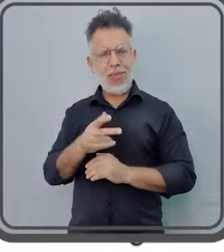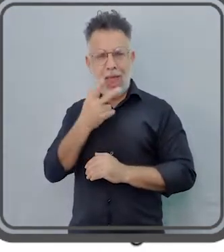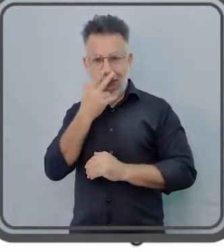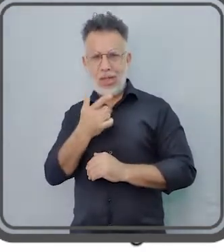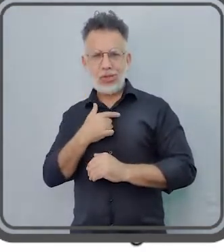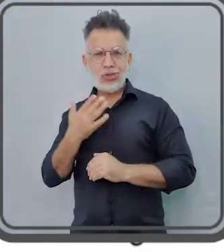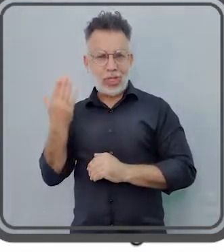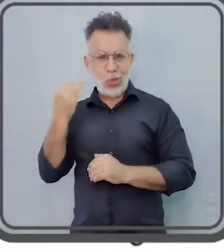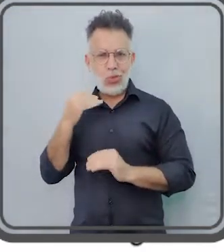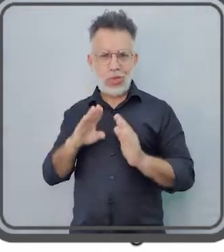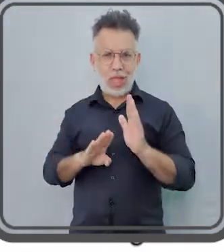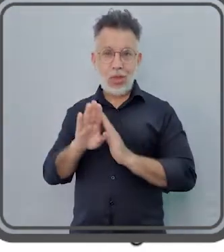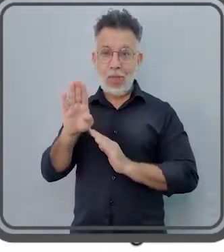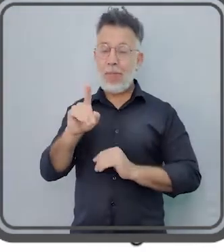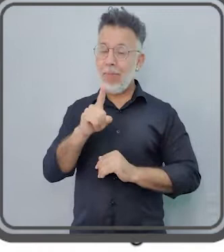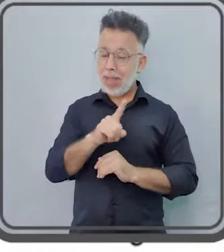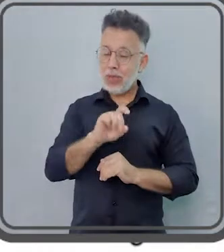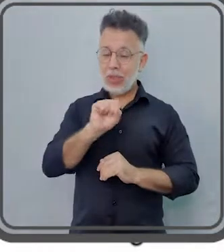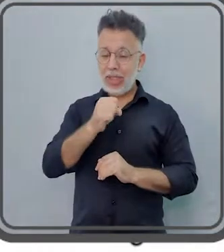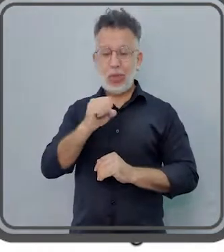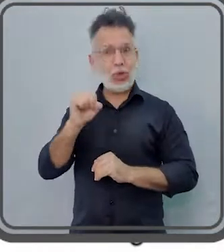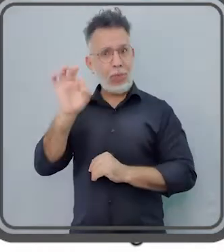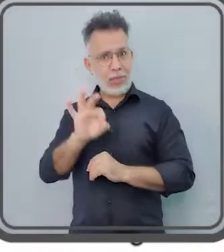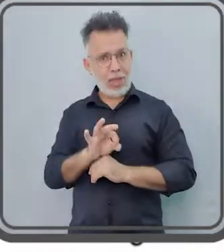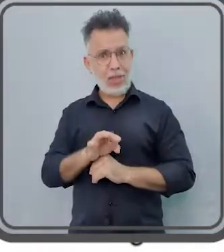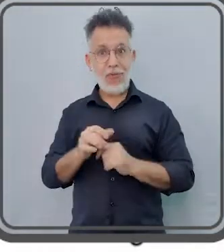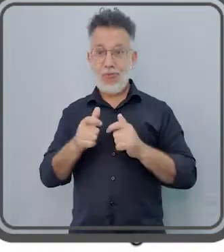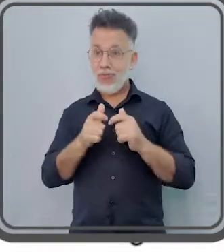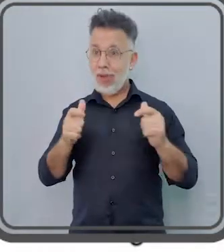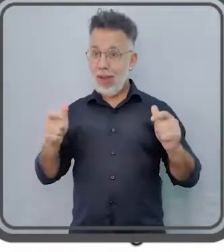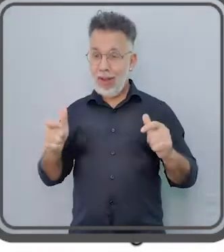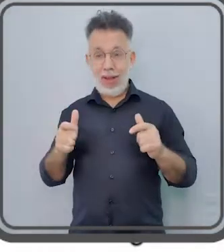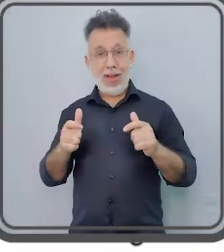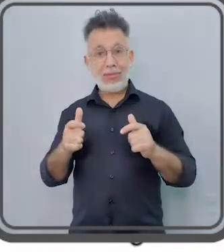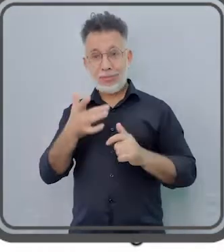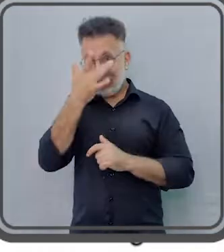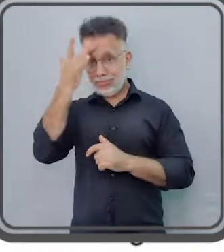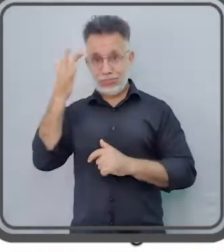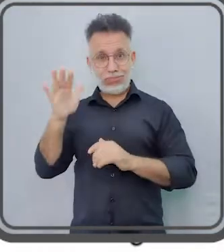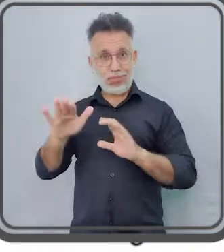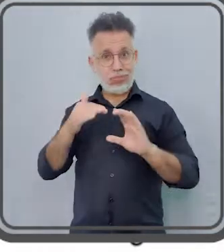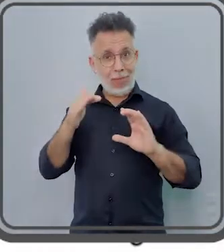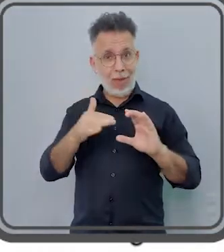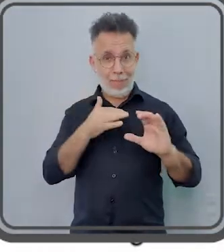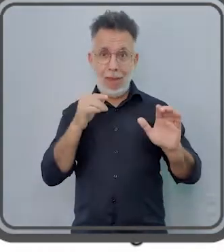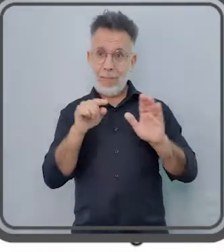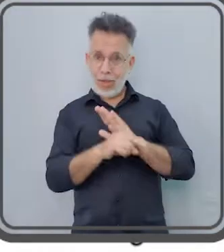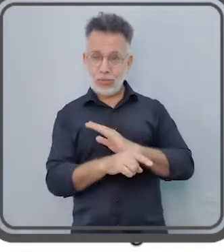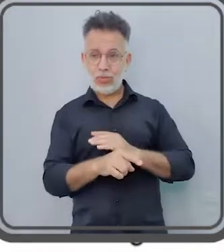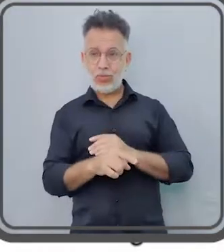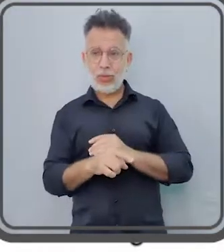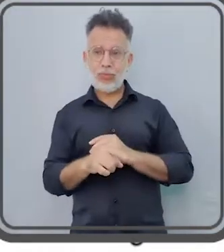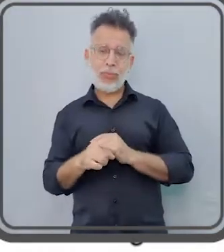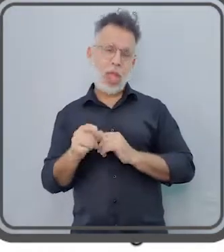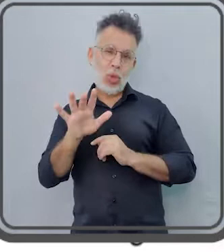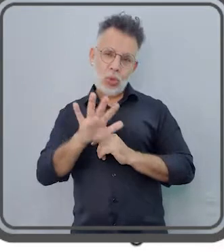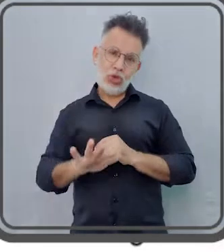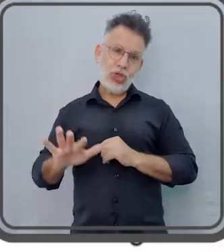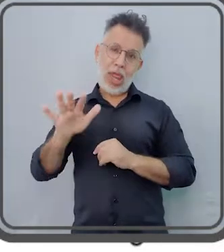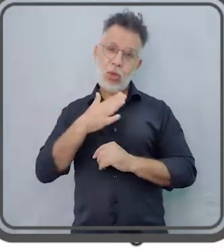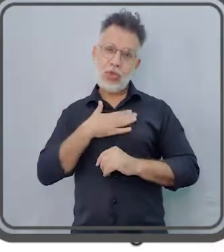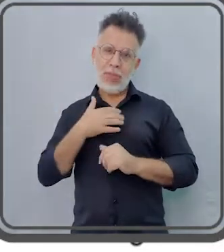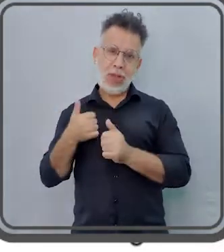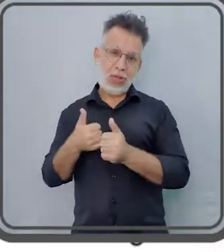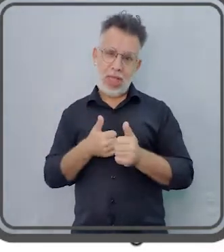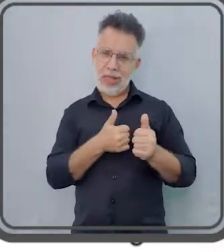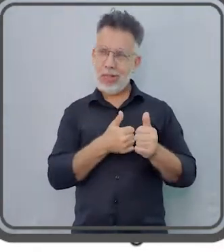outros 12% no tabu, mas a gente está falando de 88%. Foi uma grande massa aqui de respostas, tive um bom volume. E, no geral, os